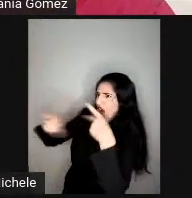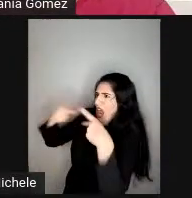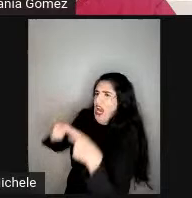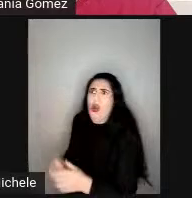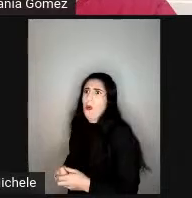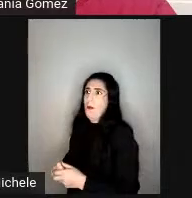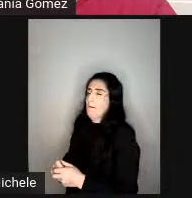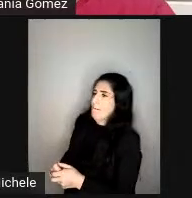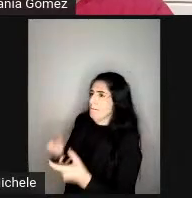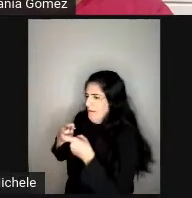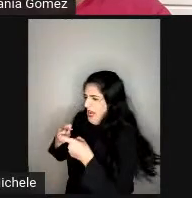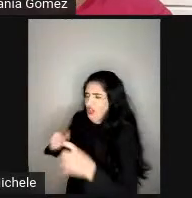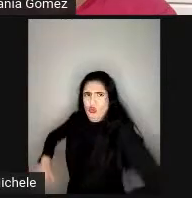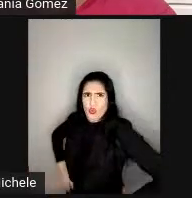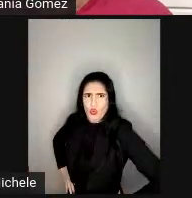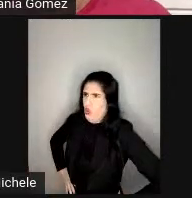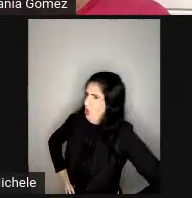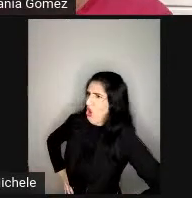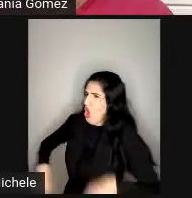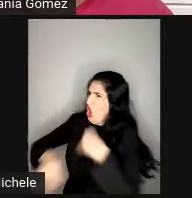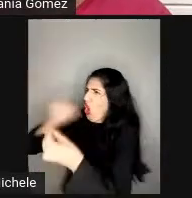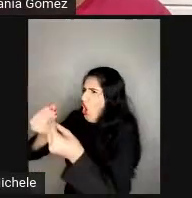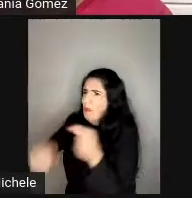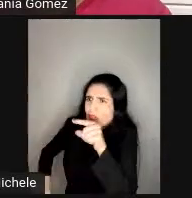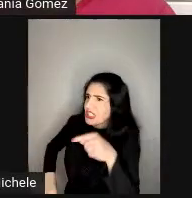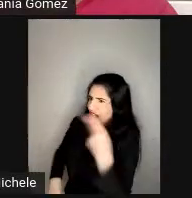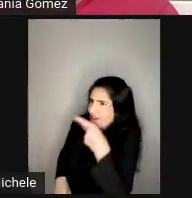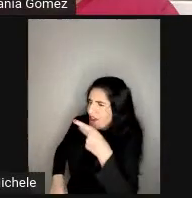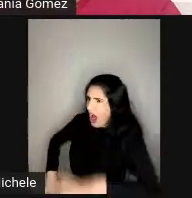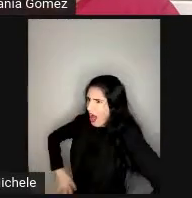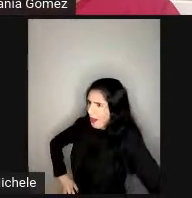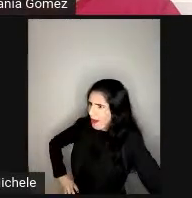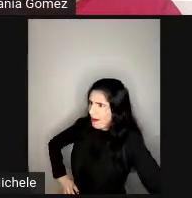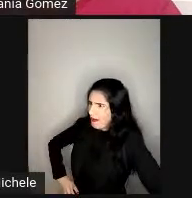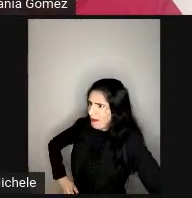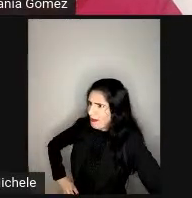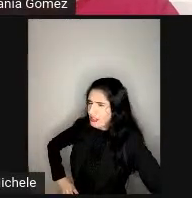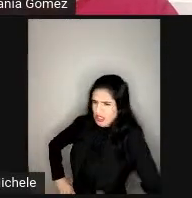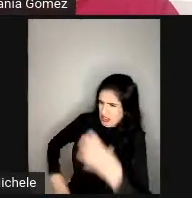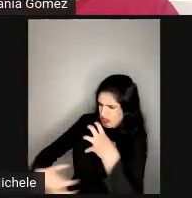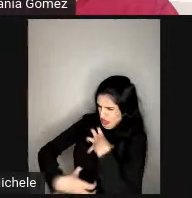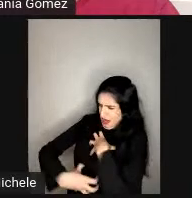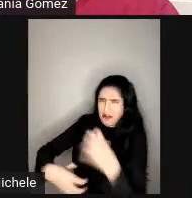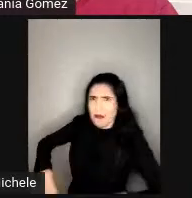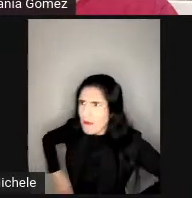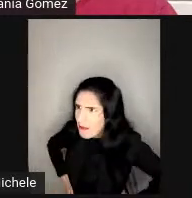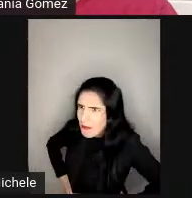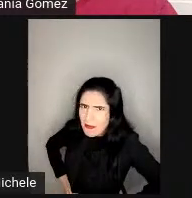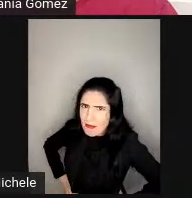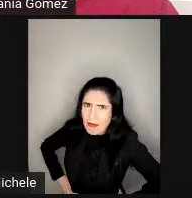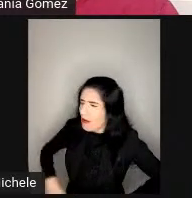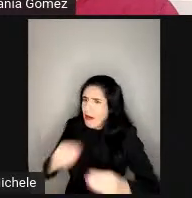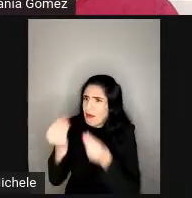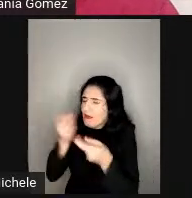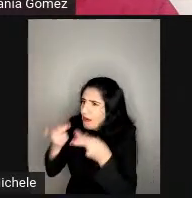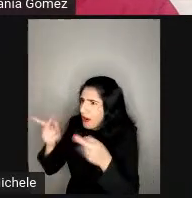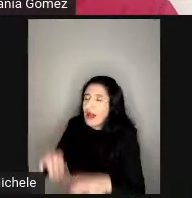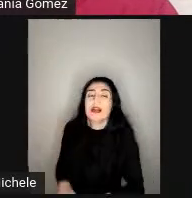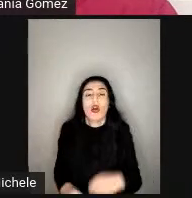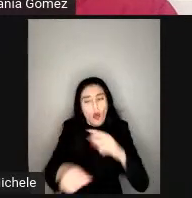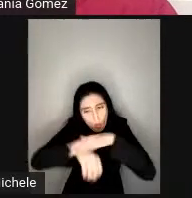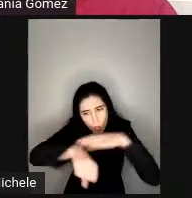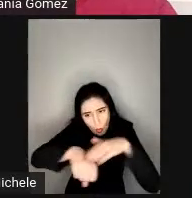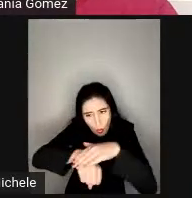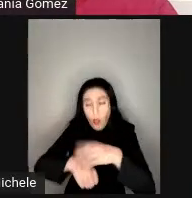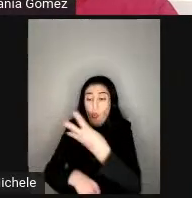uma bronca nele pela forma de colocar, porque eu não deixo passar mesmo esse tipo de coisa. E depois a gente conversou por uns 40 minutos.